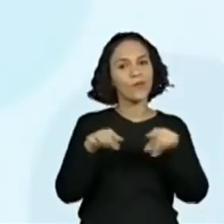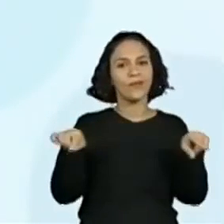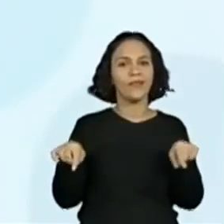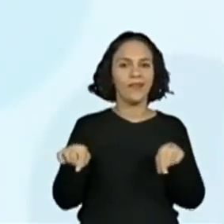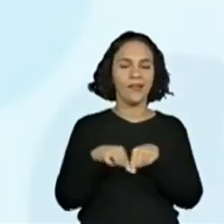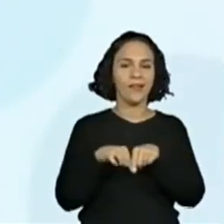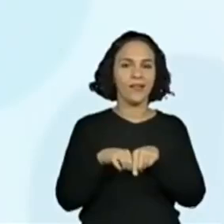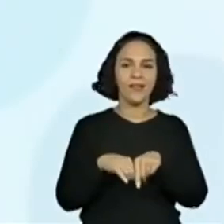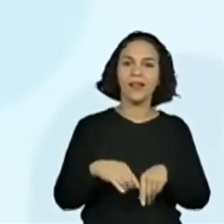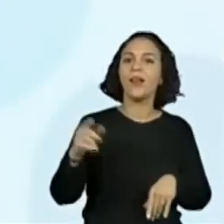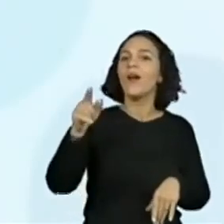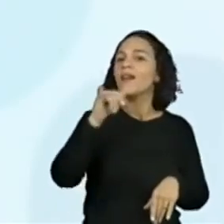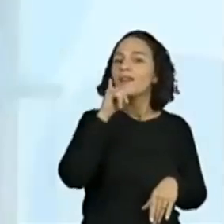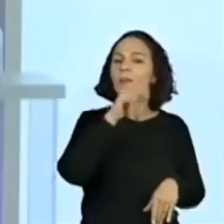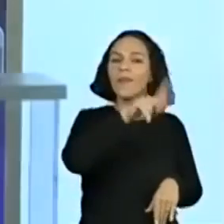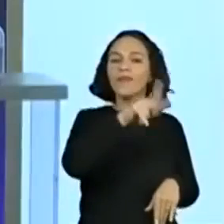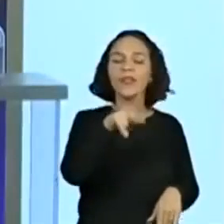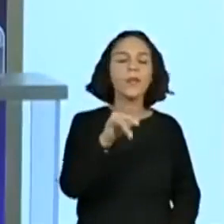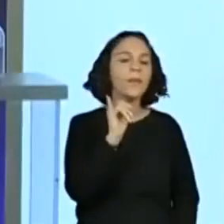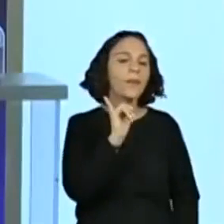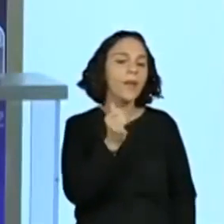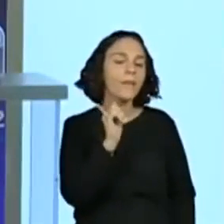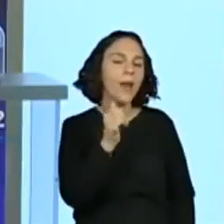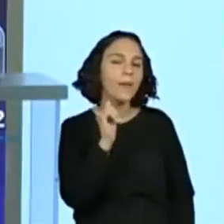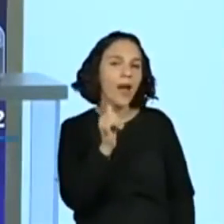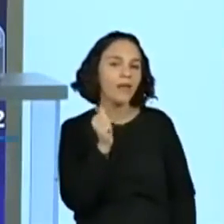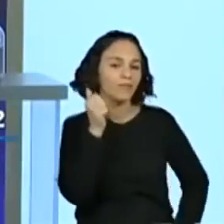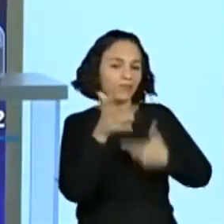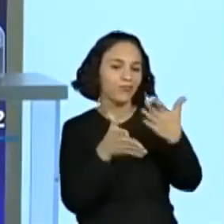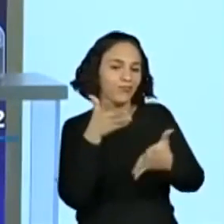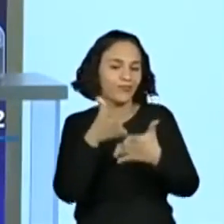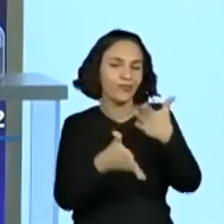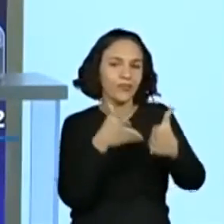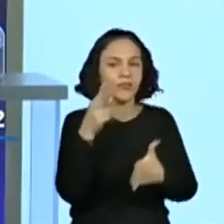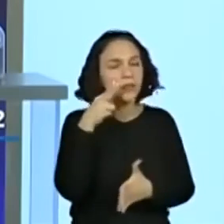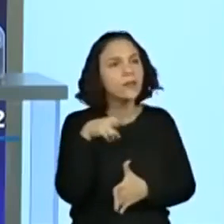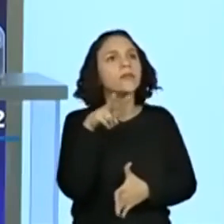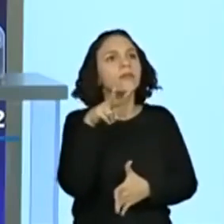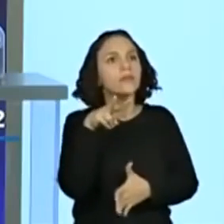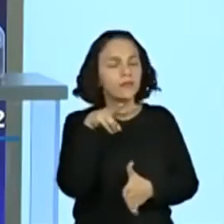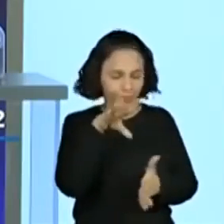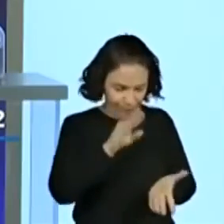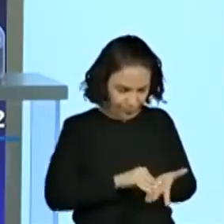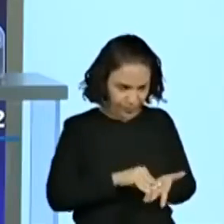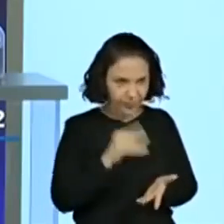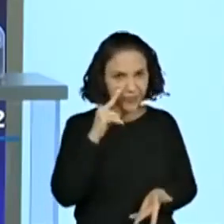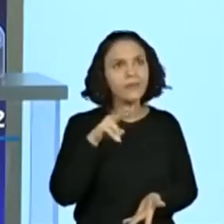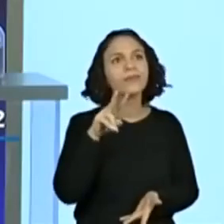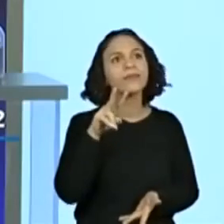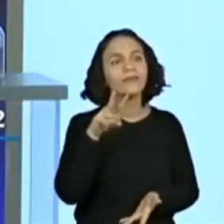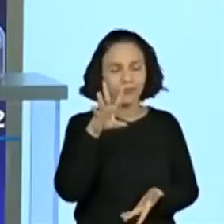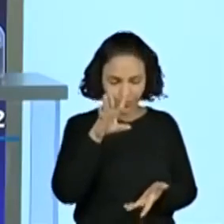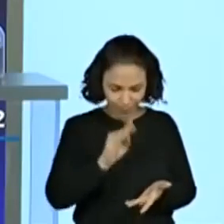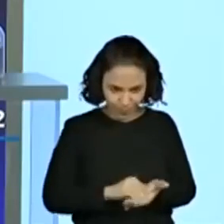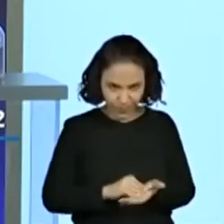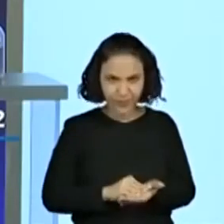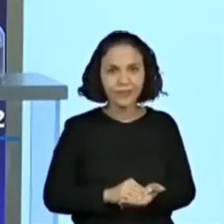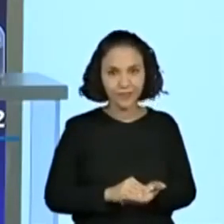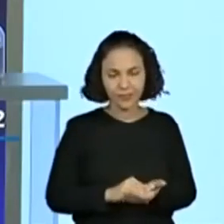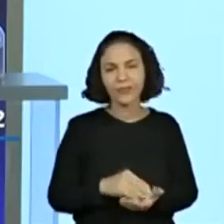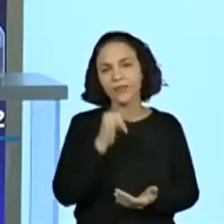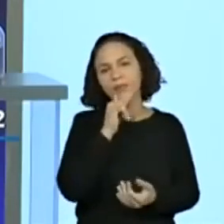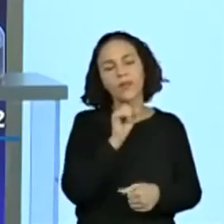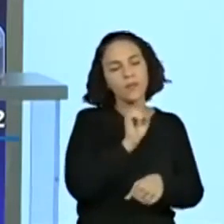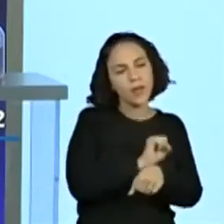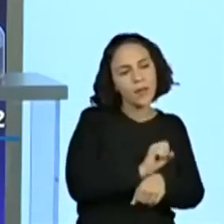de aula. A professora Vivi não consegue escrever ao mesmo tempo que a gente fala. Então, quando é um ditado, a gente vai ditando